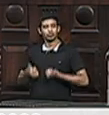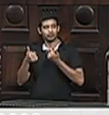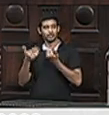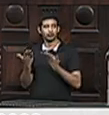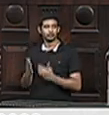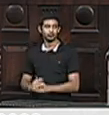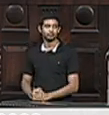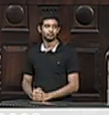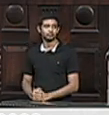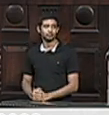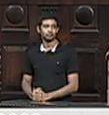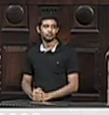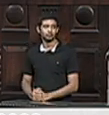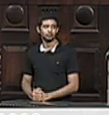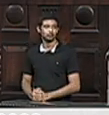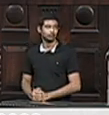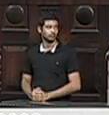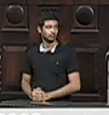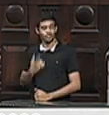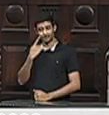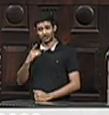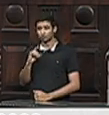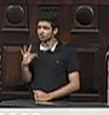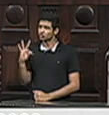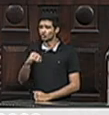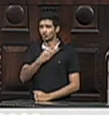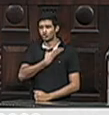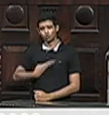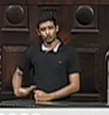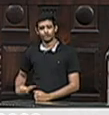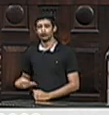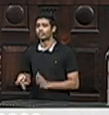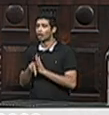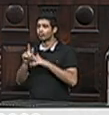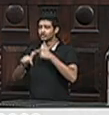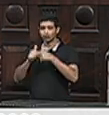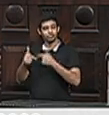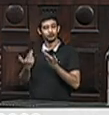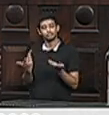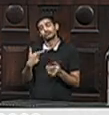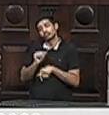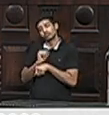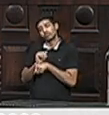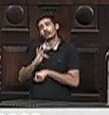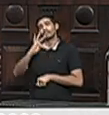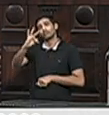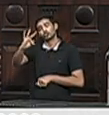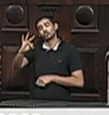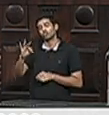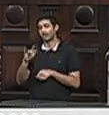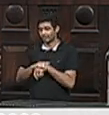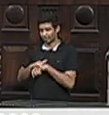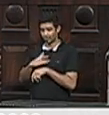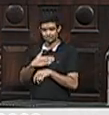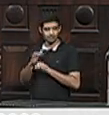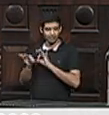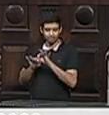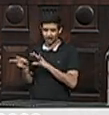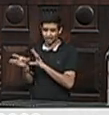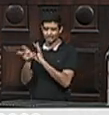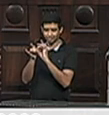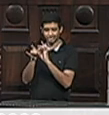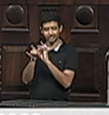colocando que o governo do Estado poderá celebrar convênio com o DIEESE, para que o DIEESE possa ser um instrumento de